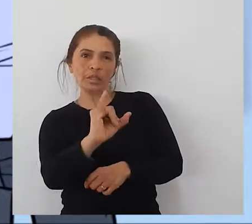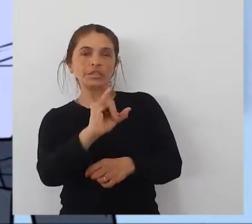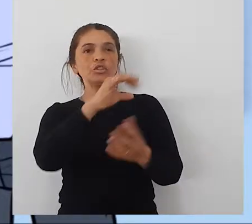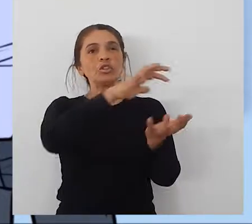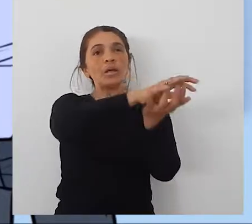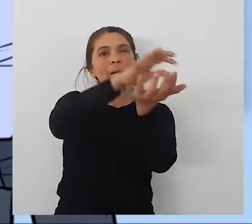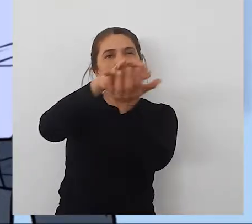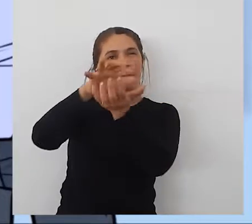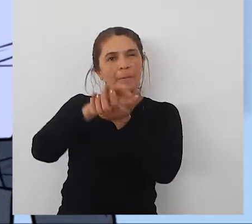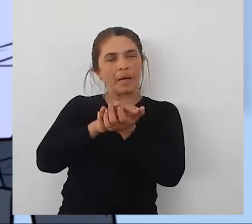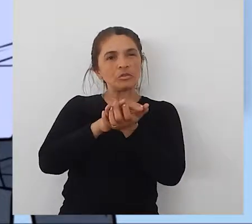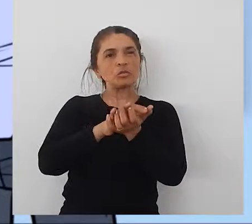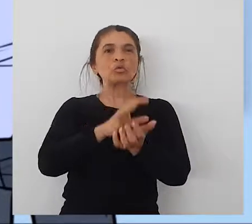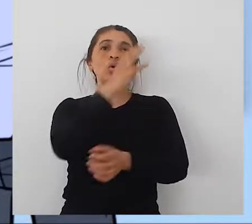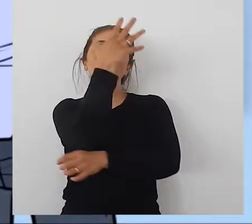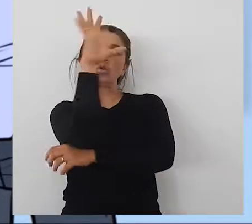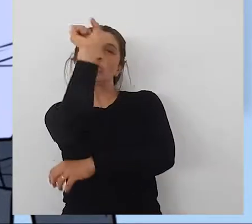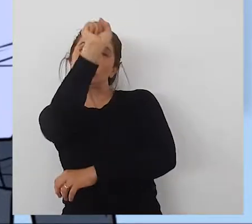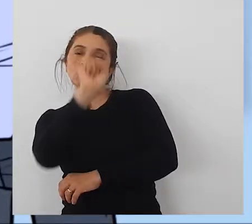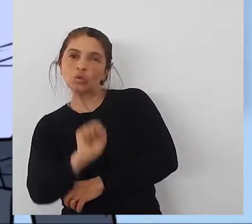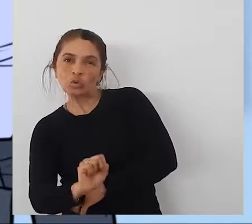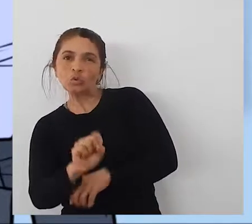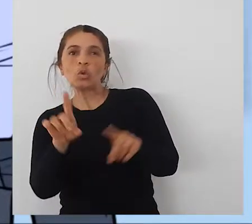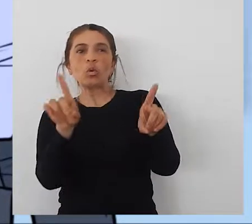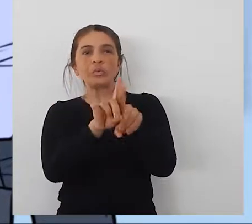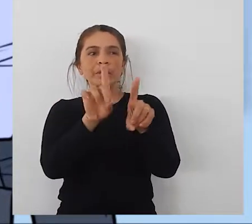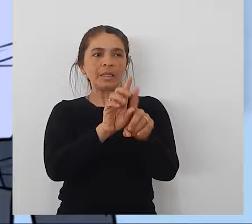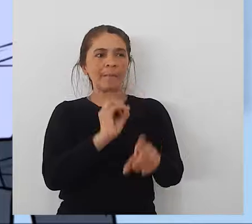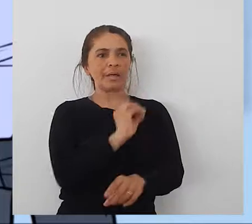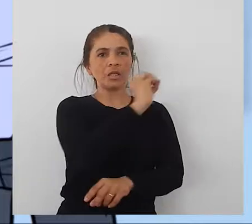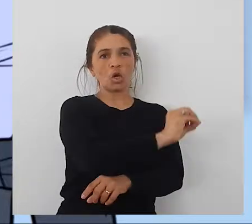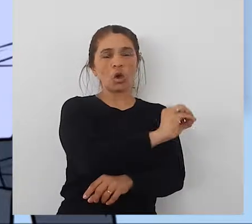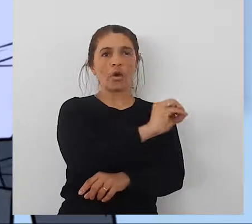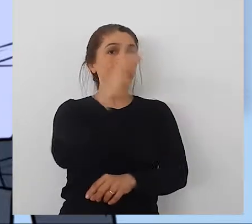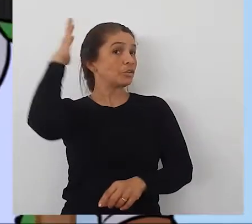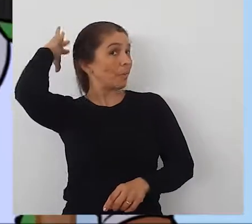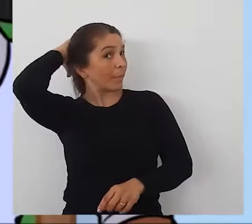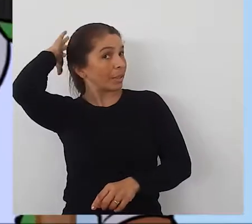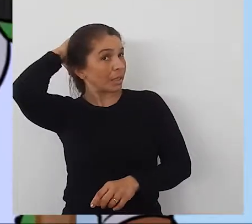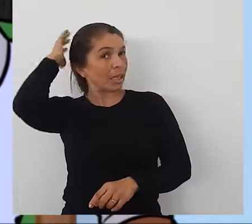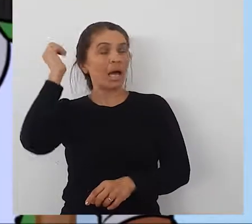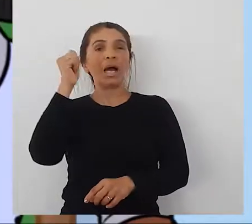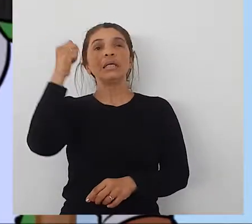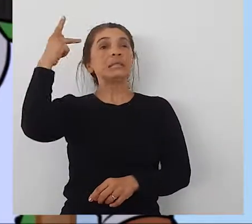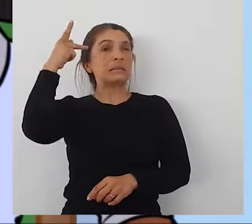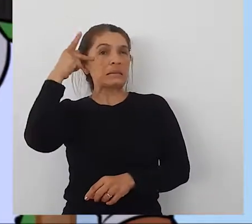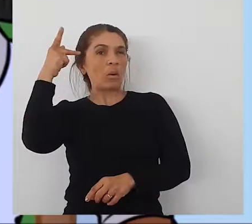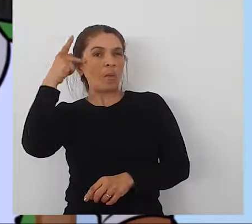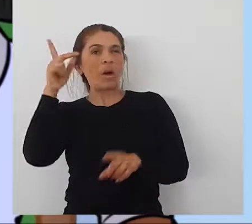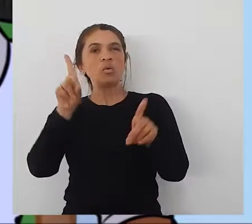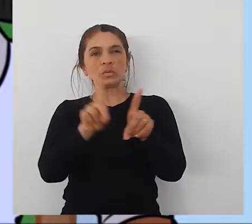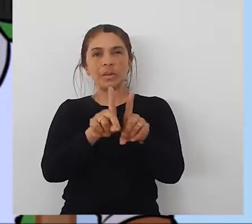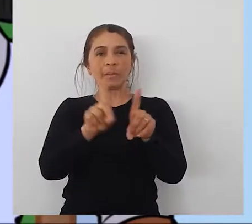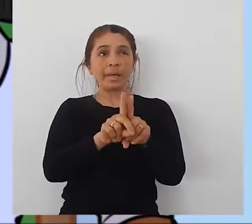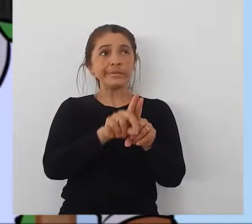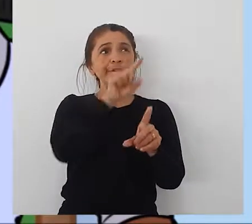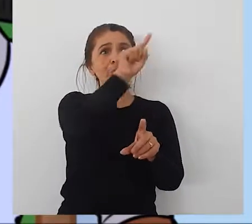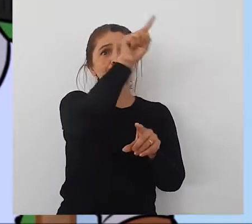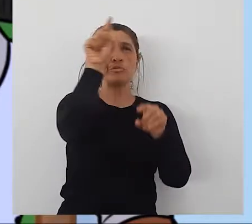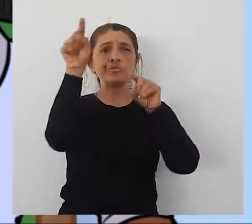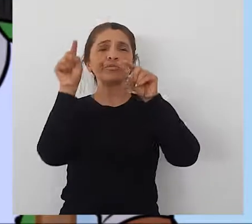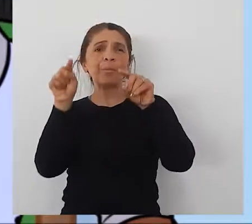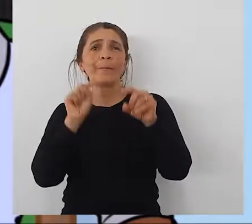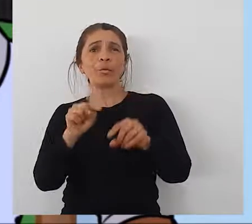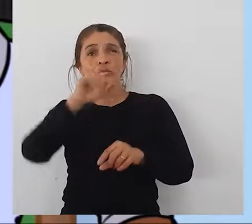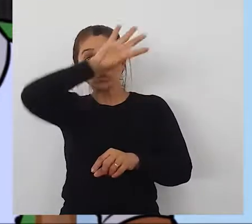Mato Grosso do Sul e oeste de São Paulo e Paraná. Alguns pontos da região amazônica também